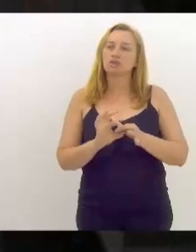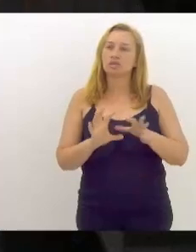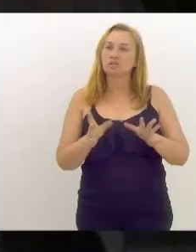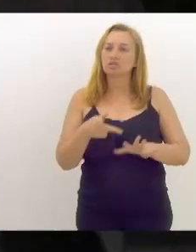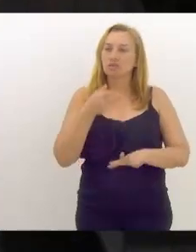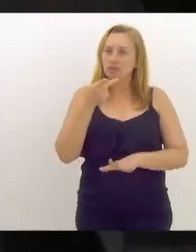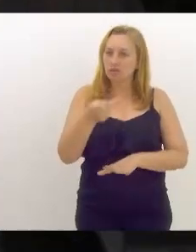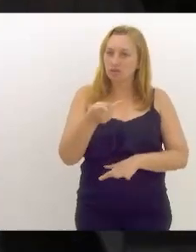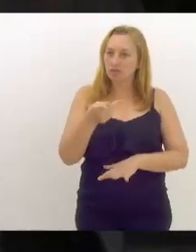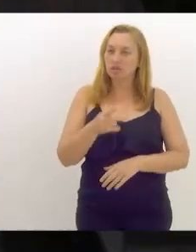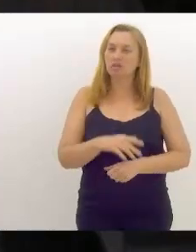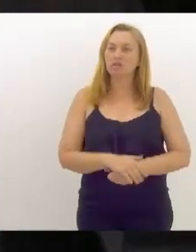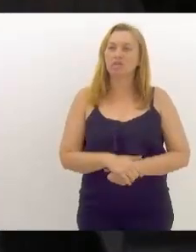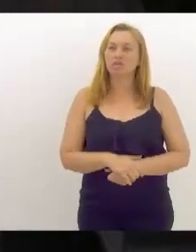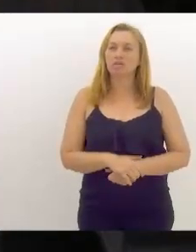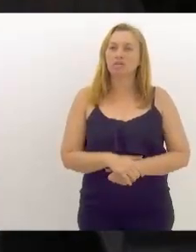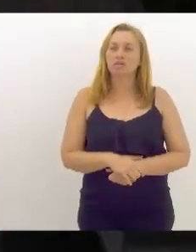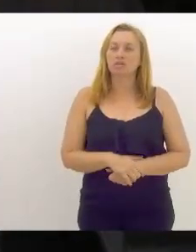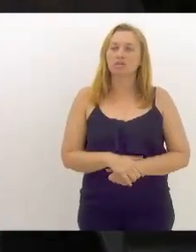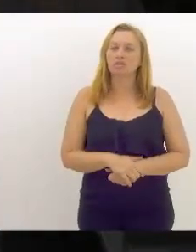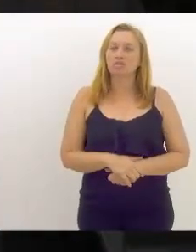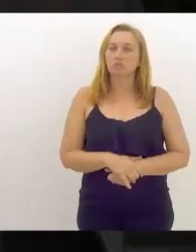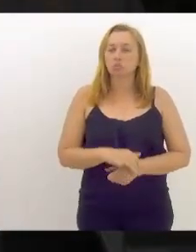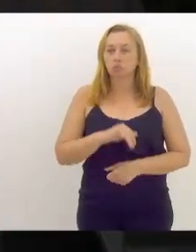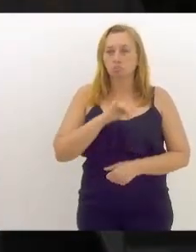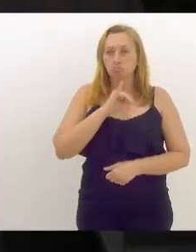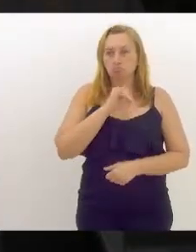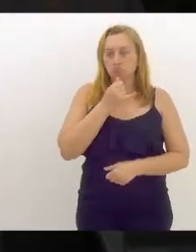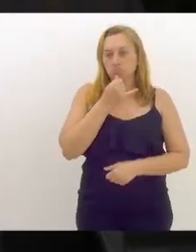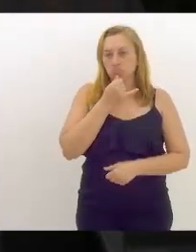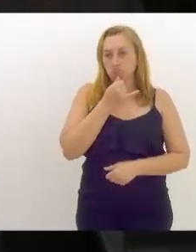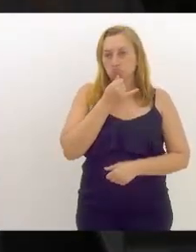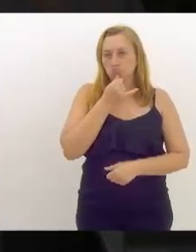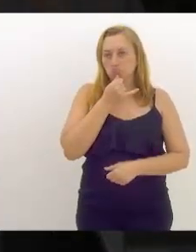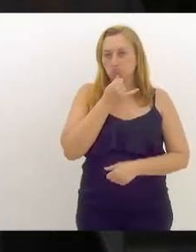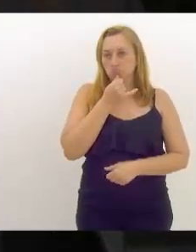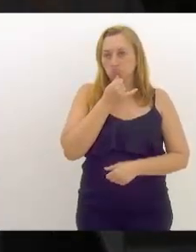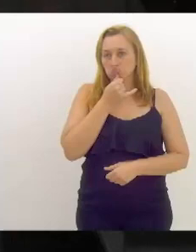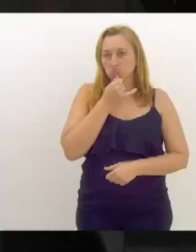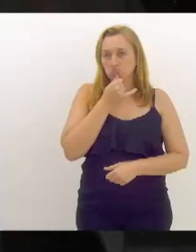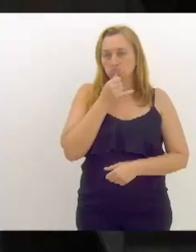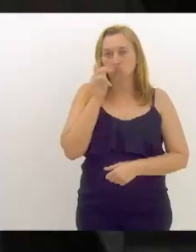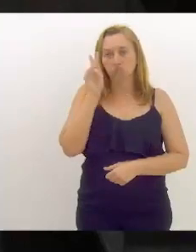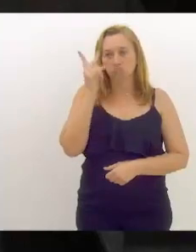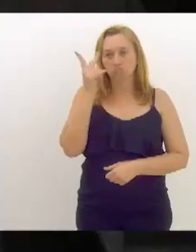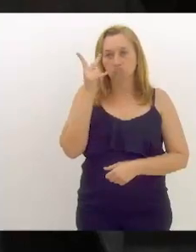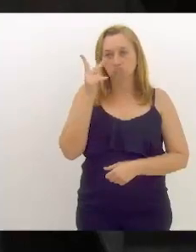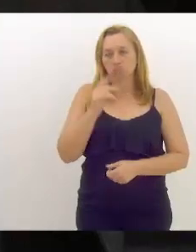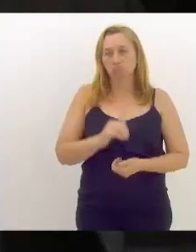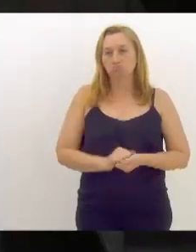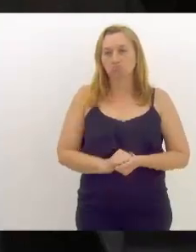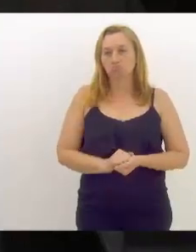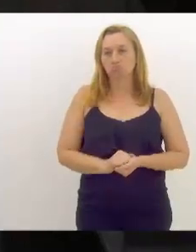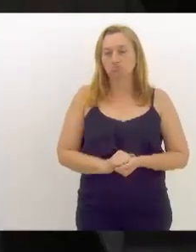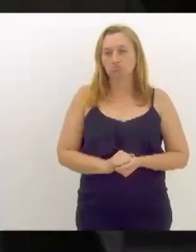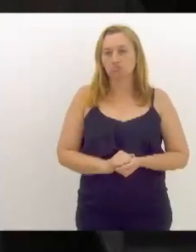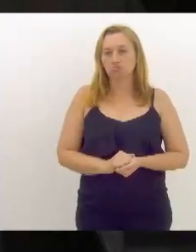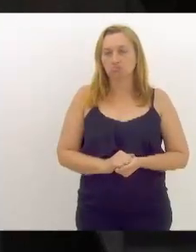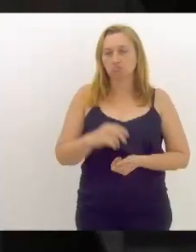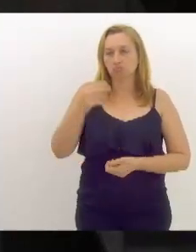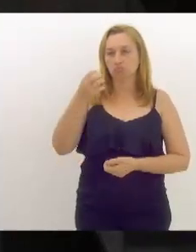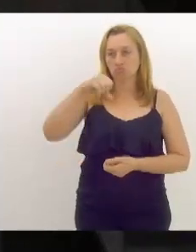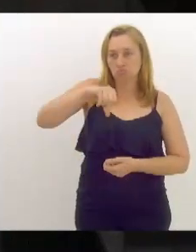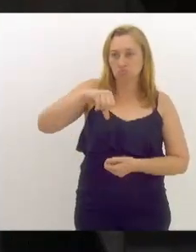manifestar sobre a triste, histórica data do 9 de novembro